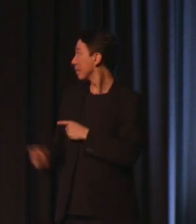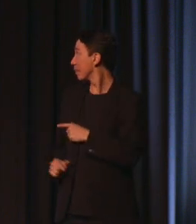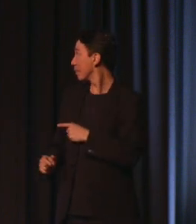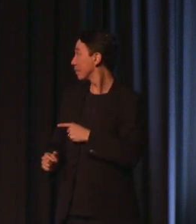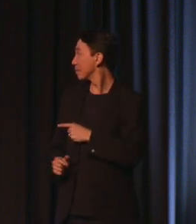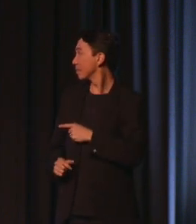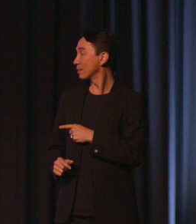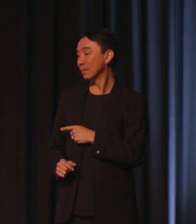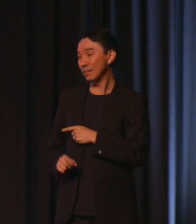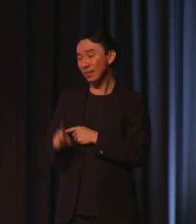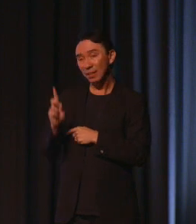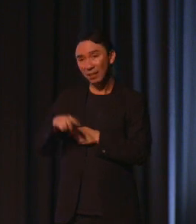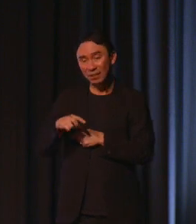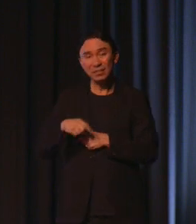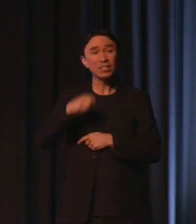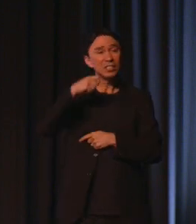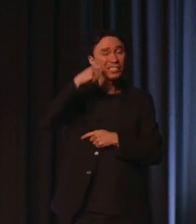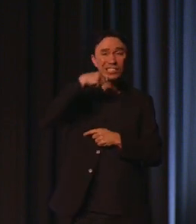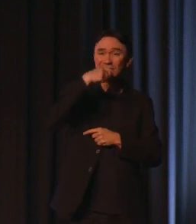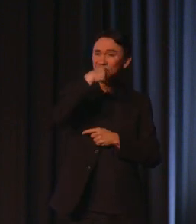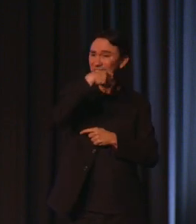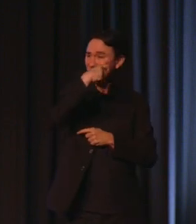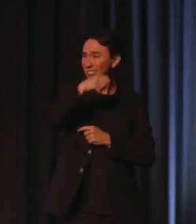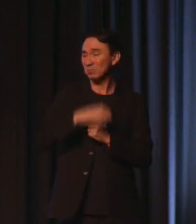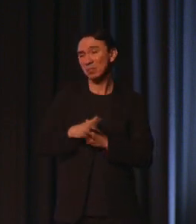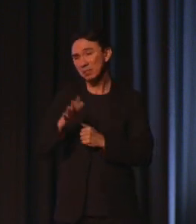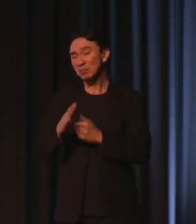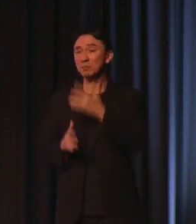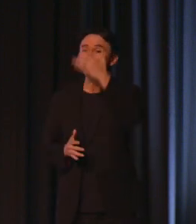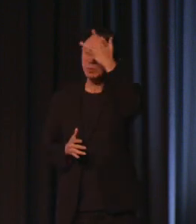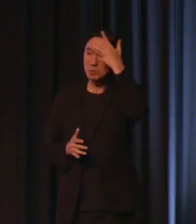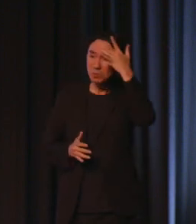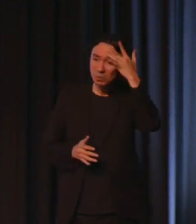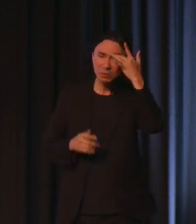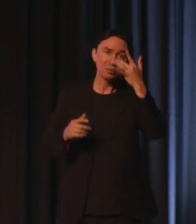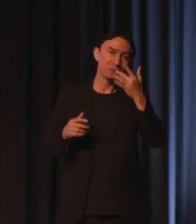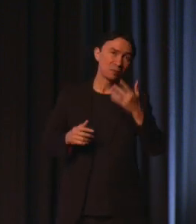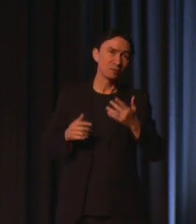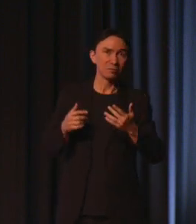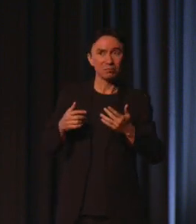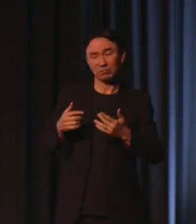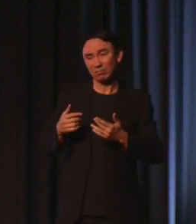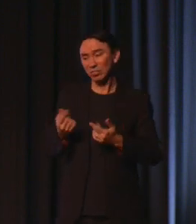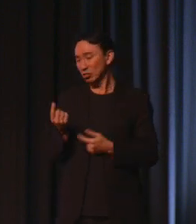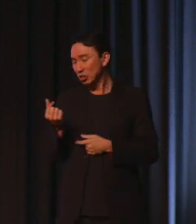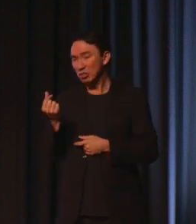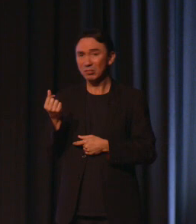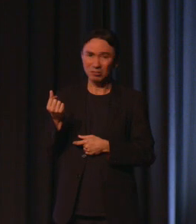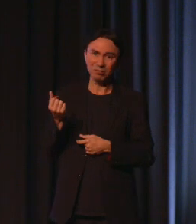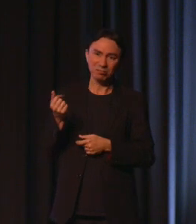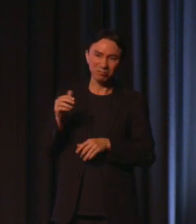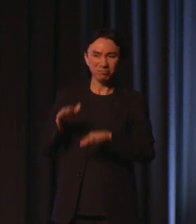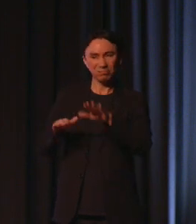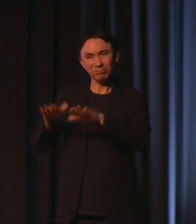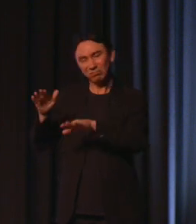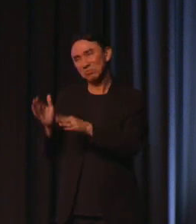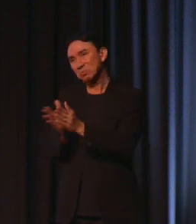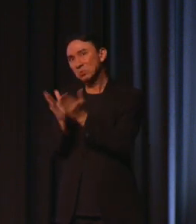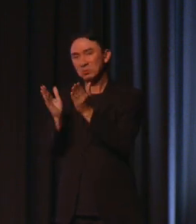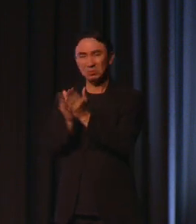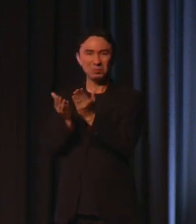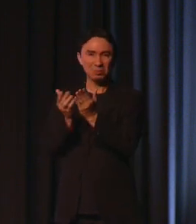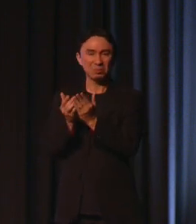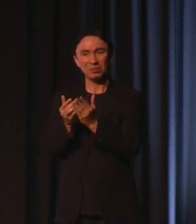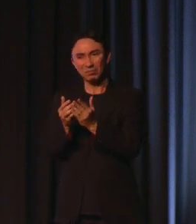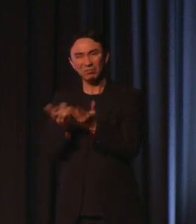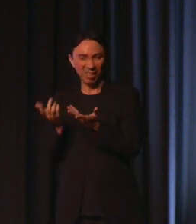criança. Mas eu trabalho com pessoas de várias rendas sociais e várias rendas econômicas, então você tem que ver